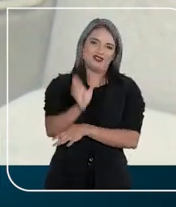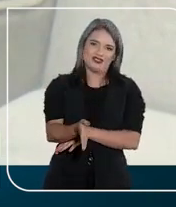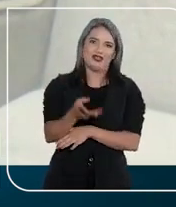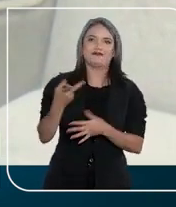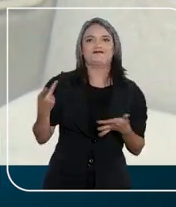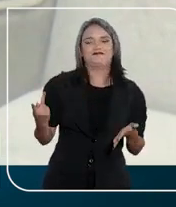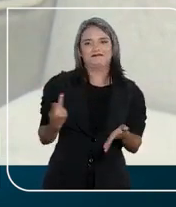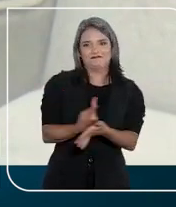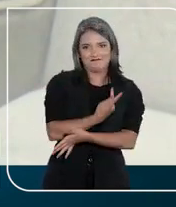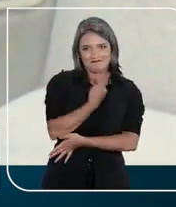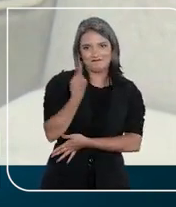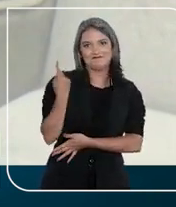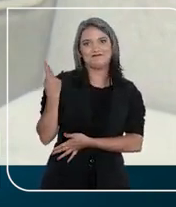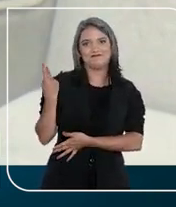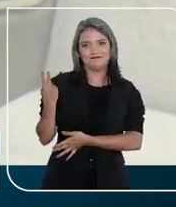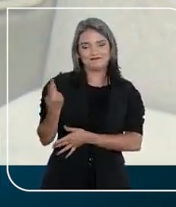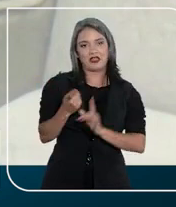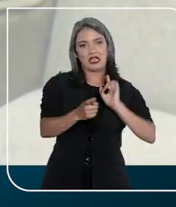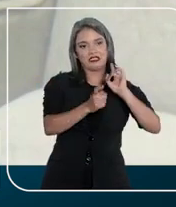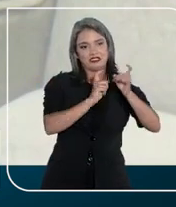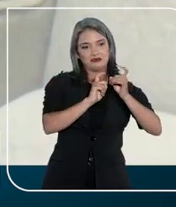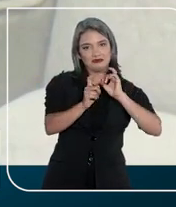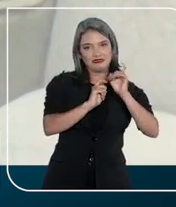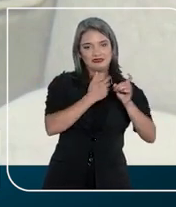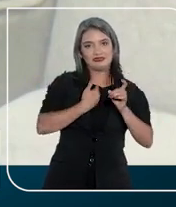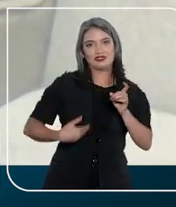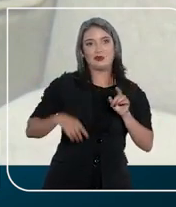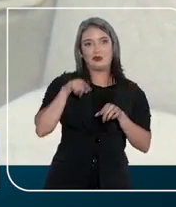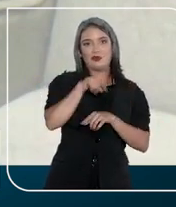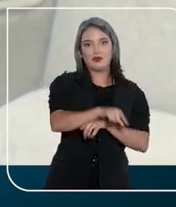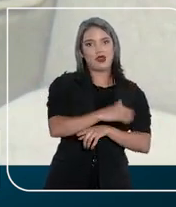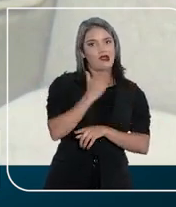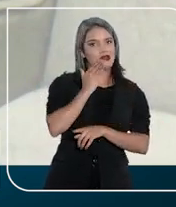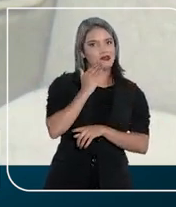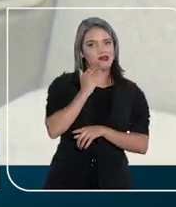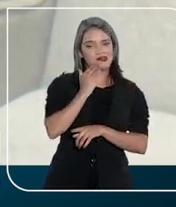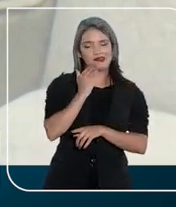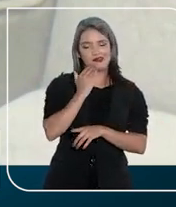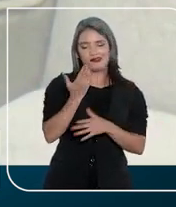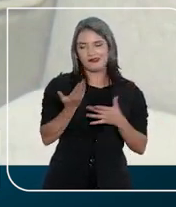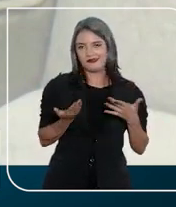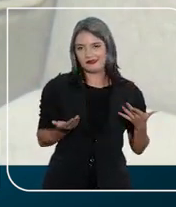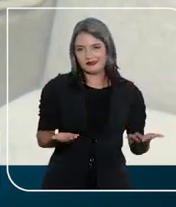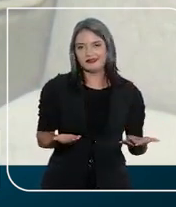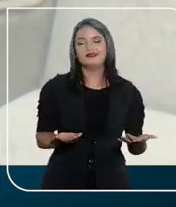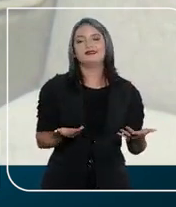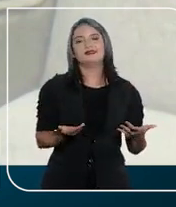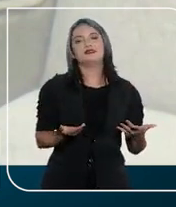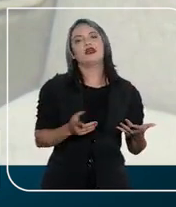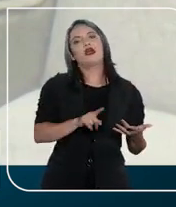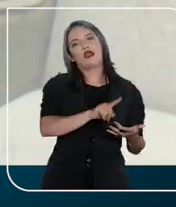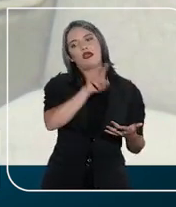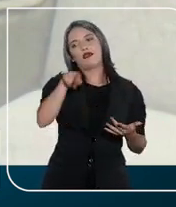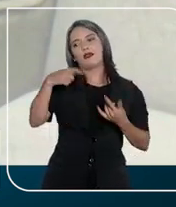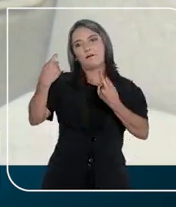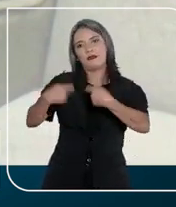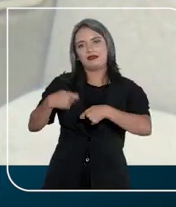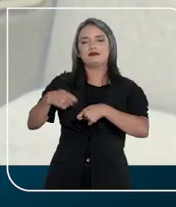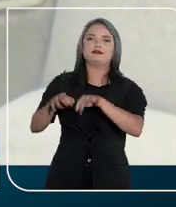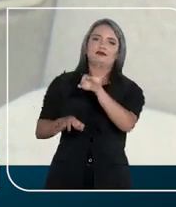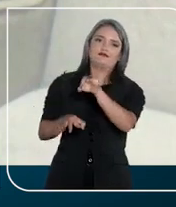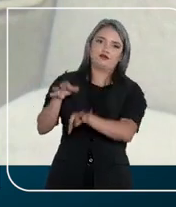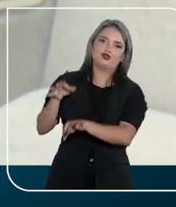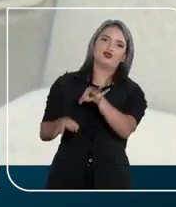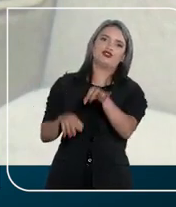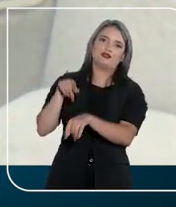exemplificar os casos em que a administração pública realmente comete injustiças manifestas e que, evidentemente, tem que ser reconhecidas